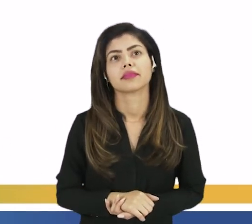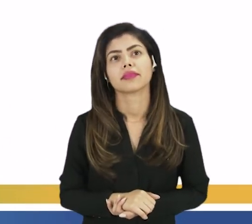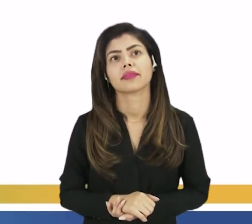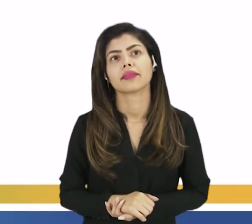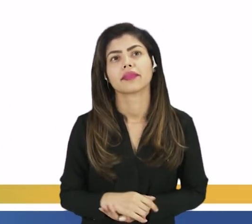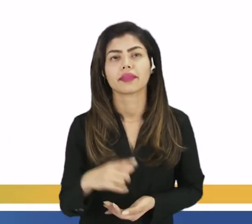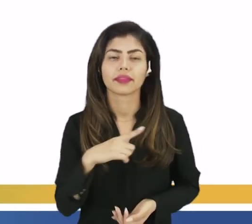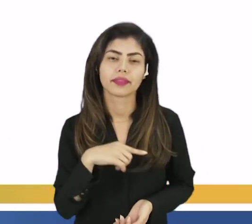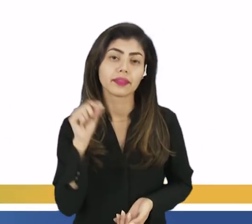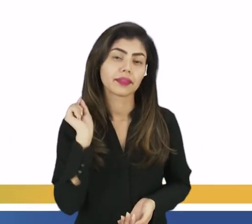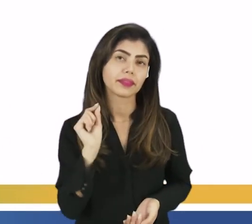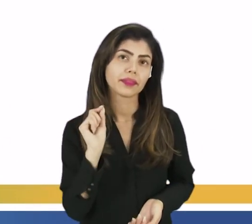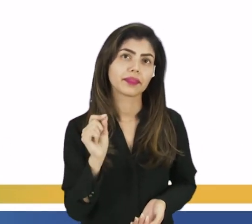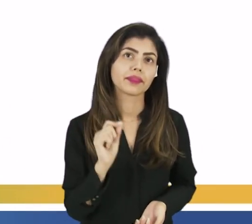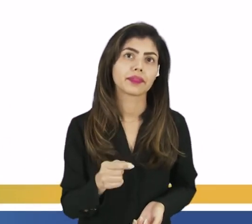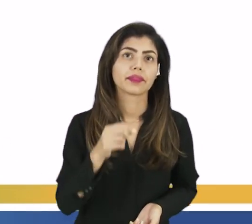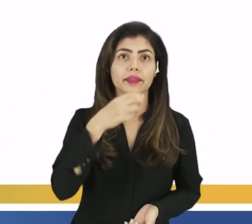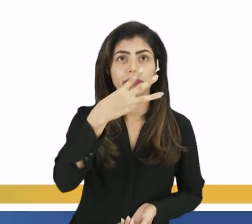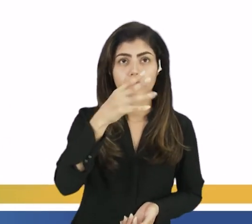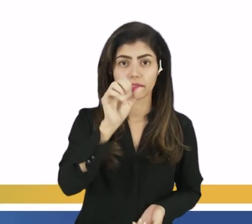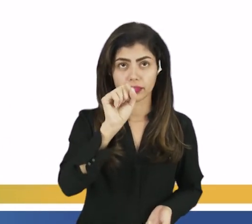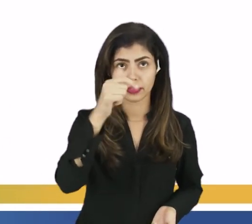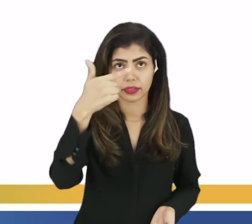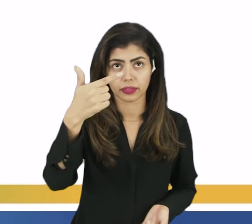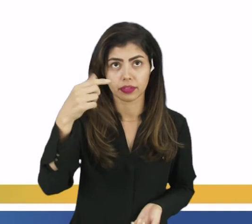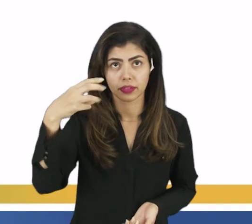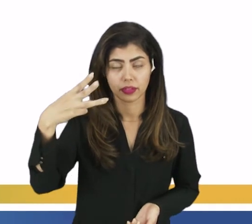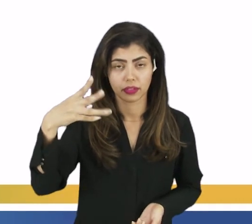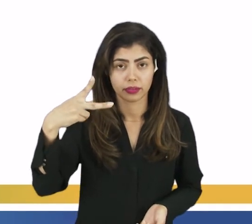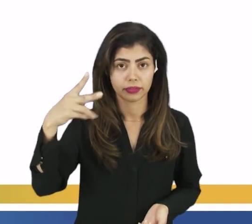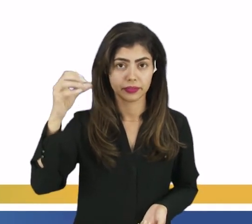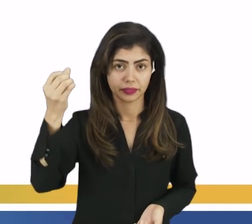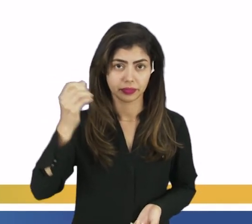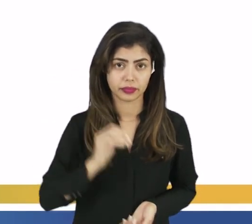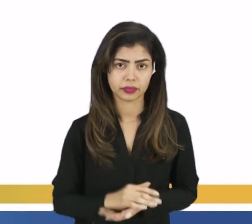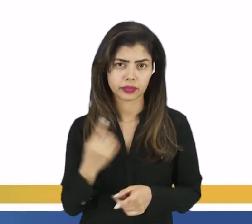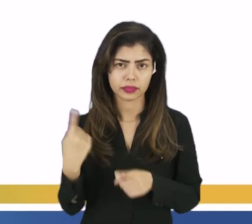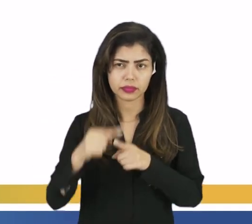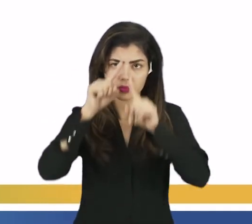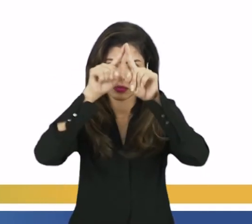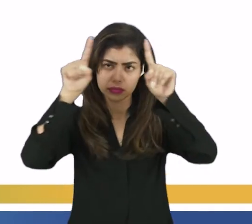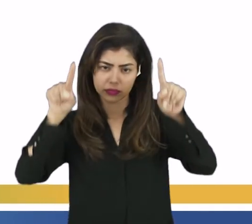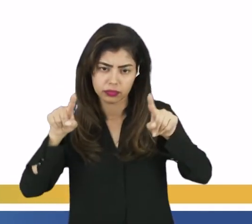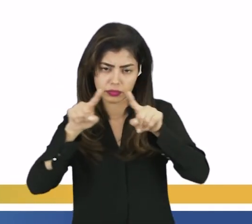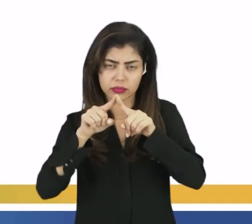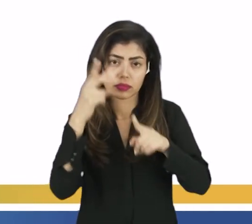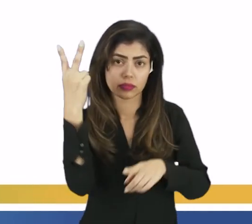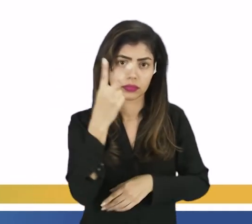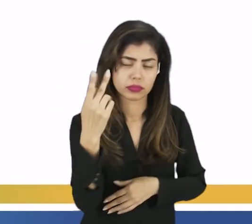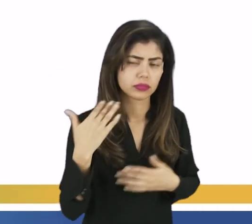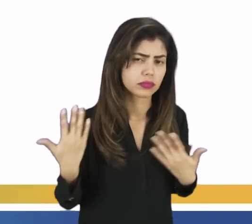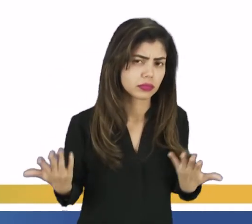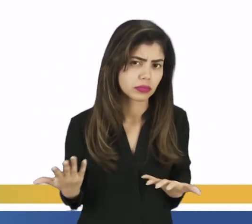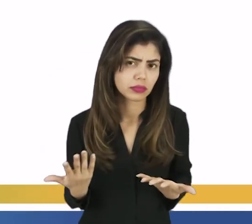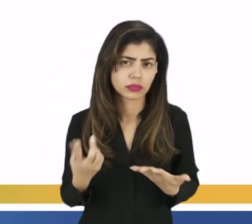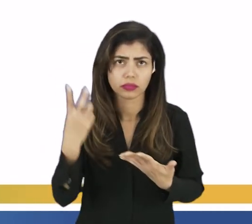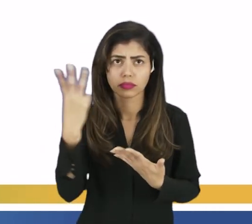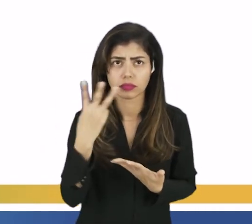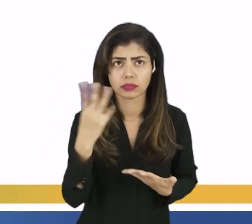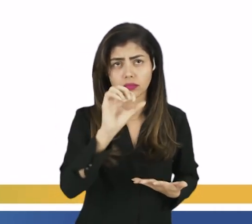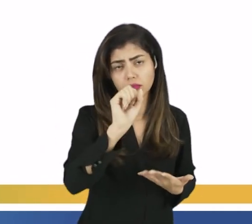então nós temos aqui a camada de valência por que que eu circulei aqui os dois